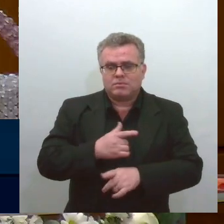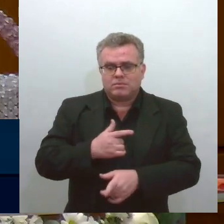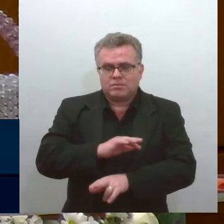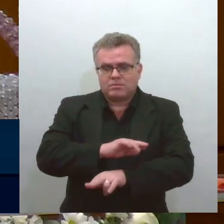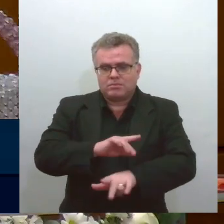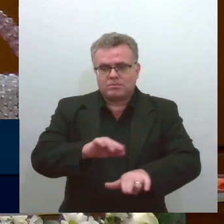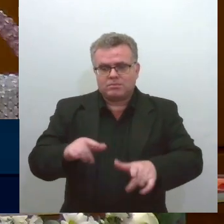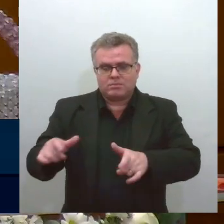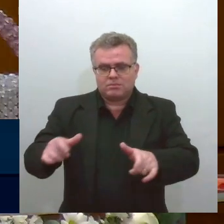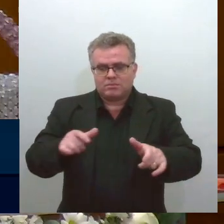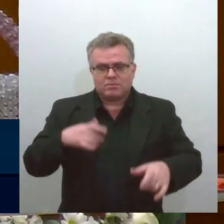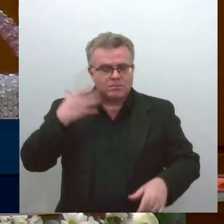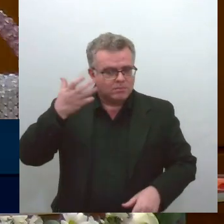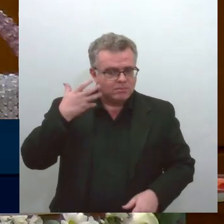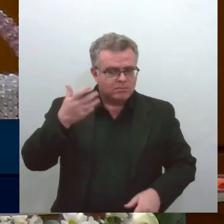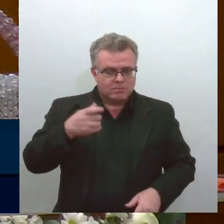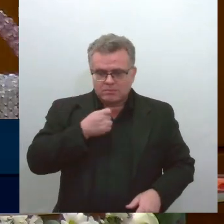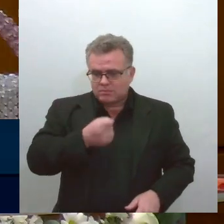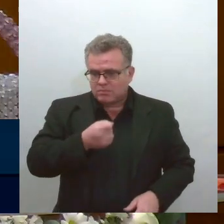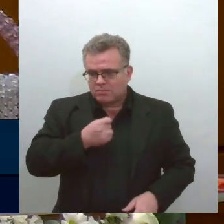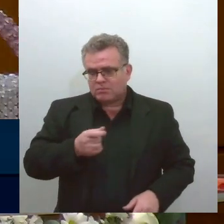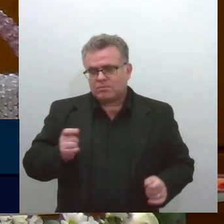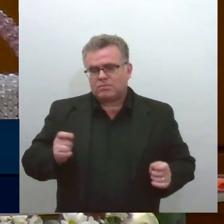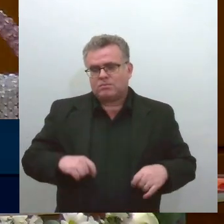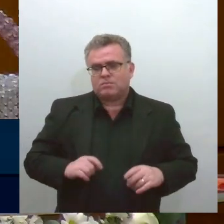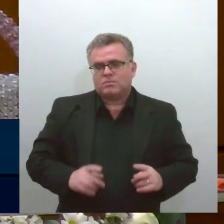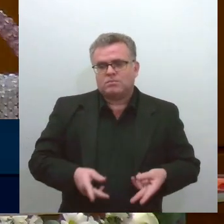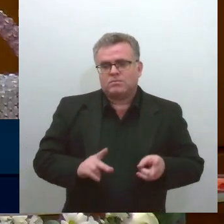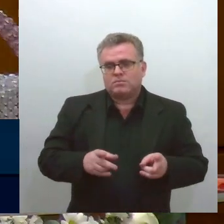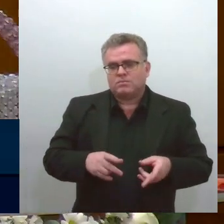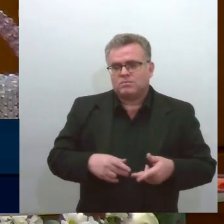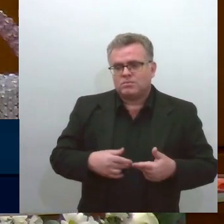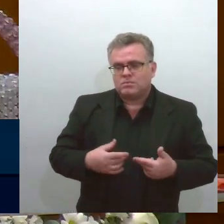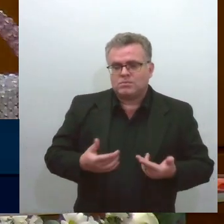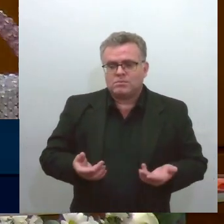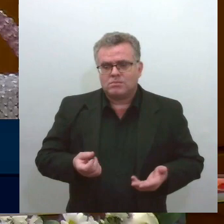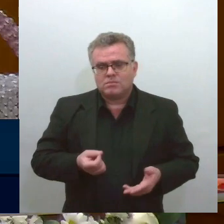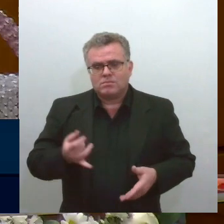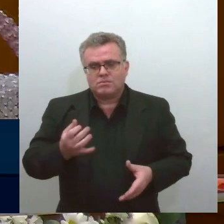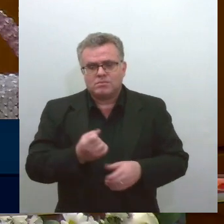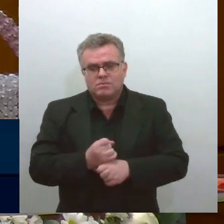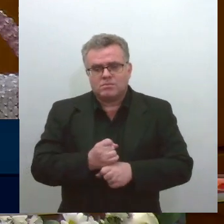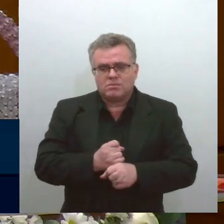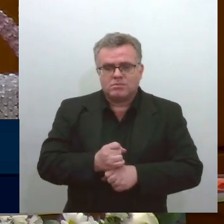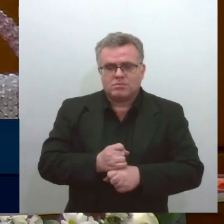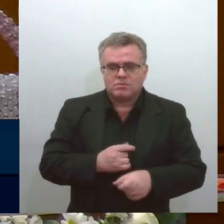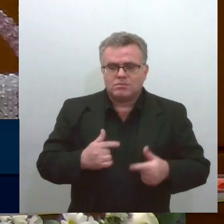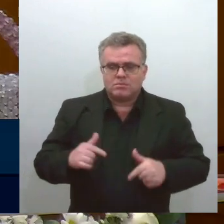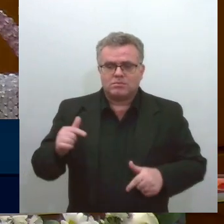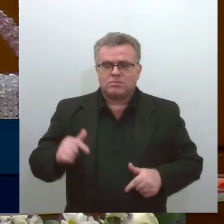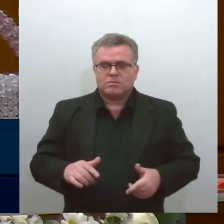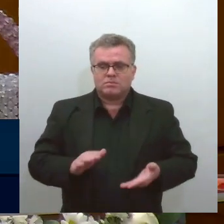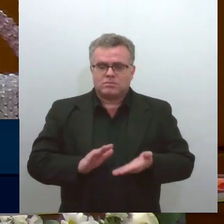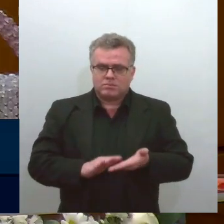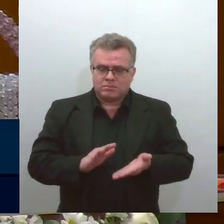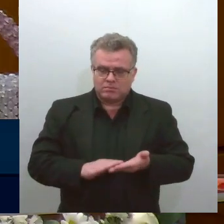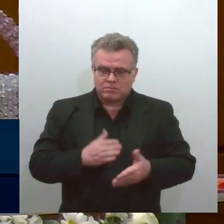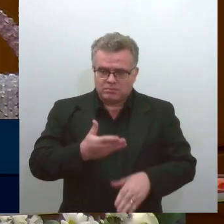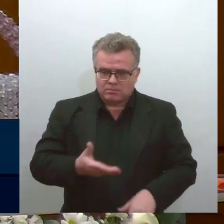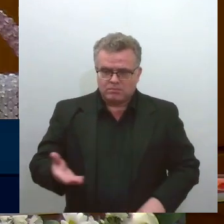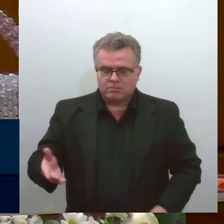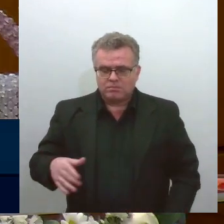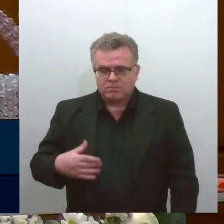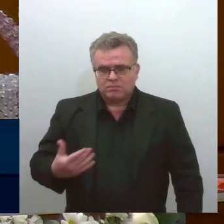e muitos anos aí de comunicação no estado. Parabéns. O radialista